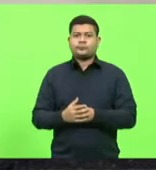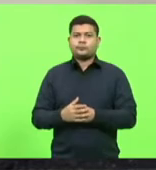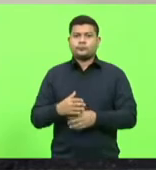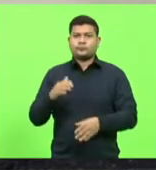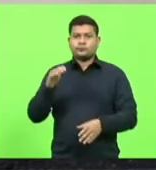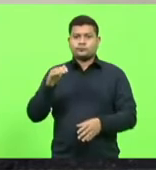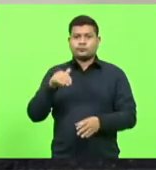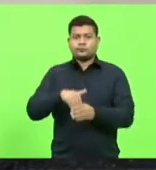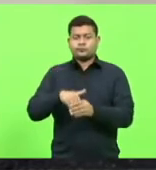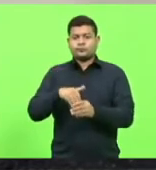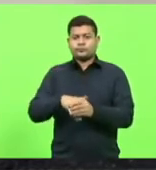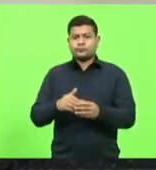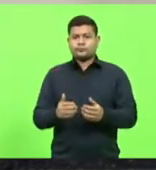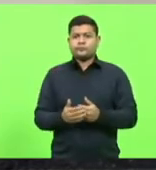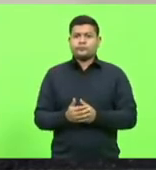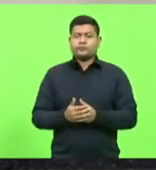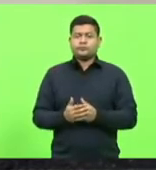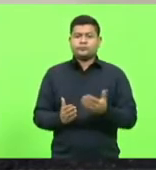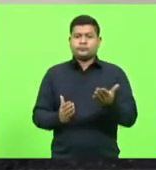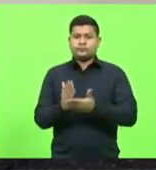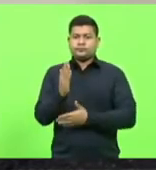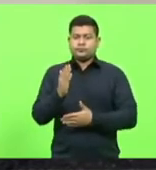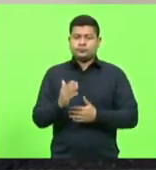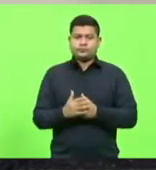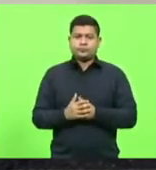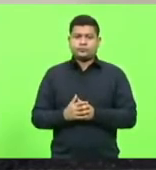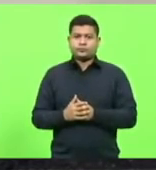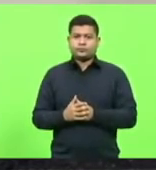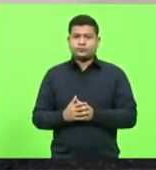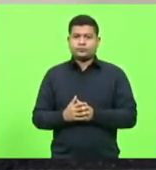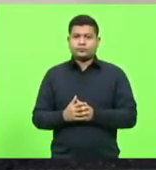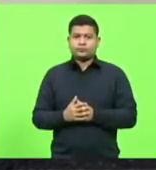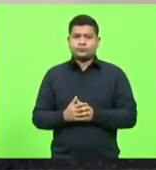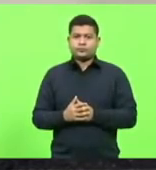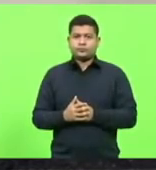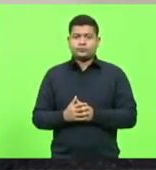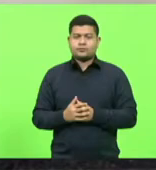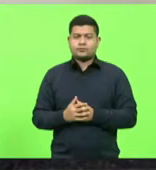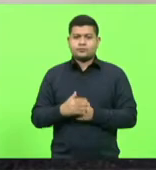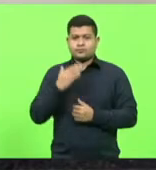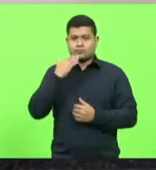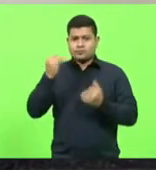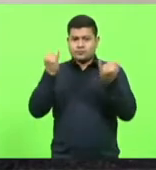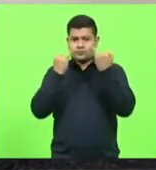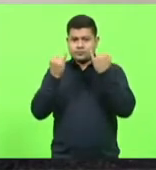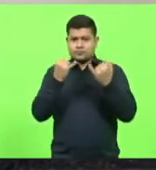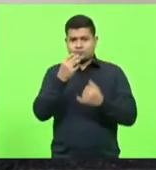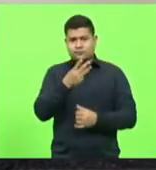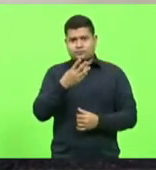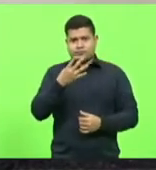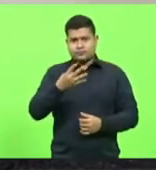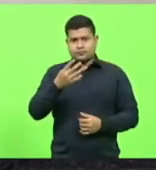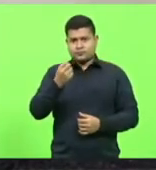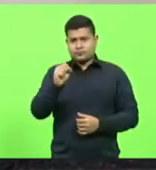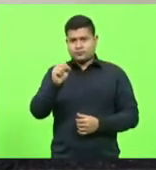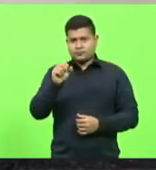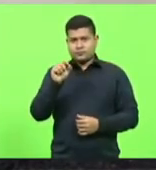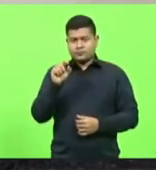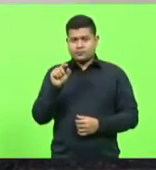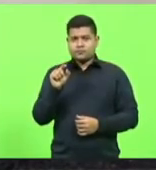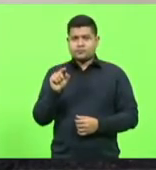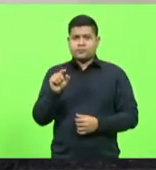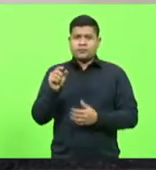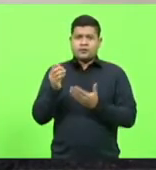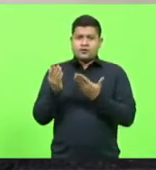Em votação. Aprovado. Pedido de informação número 348. Deputado Laércio